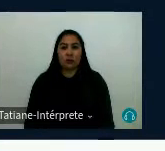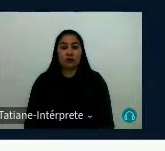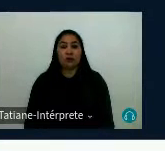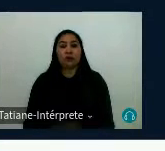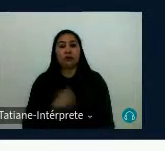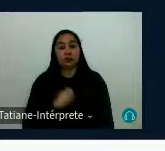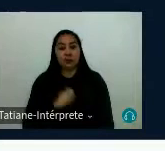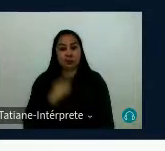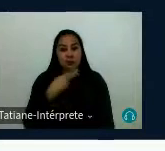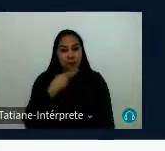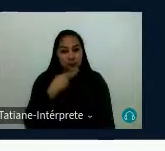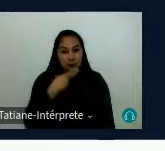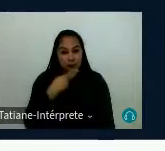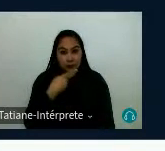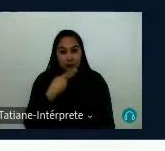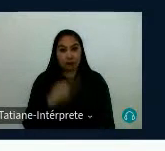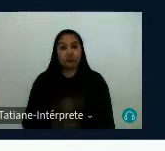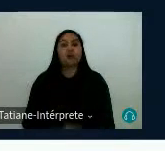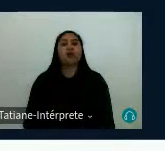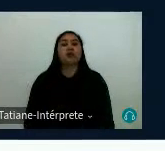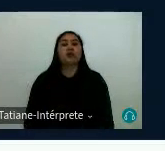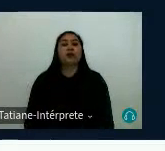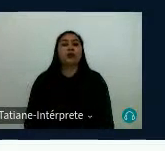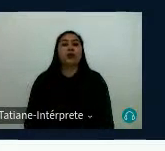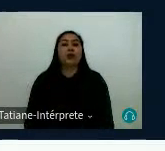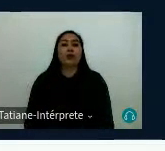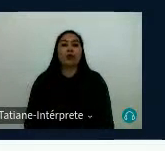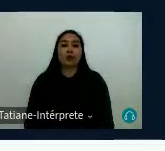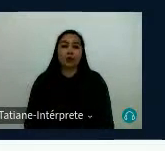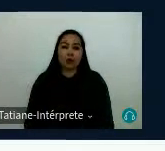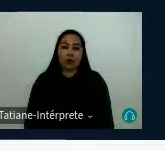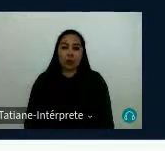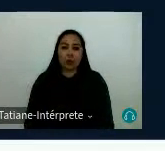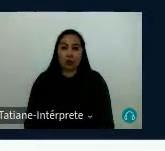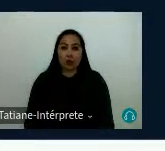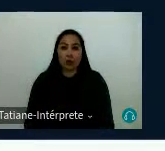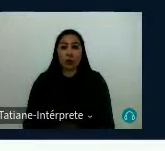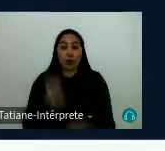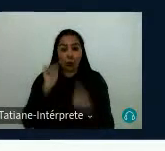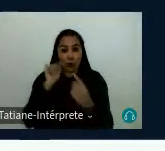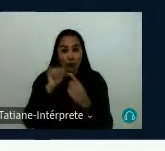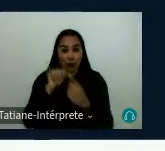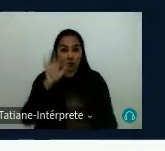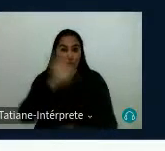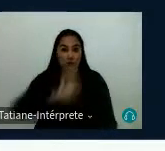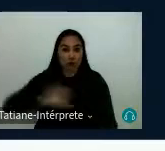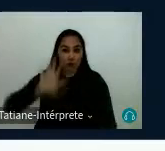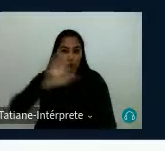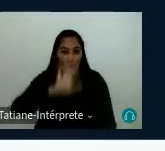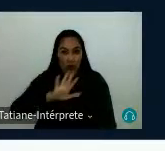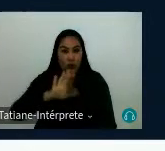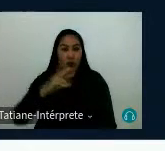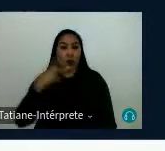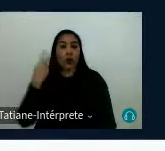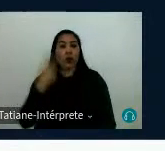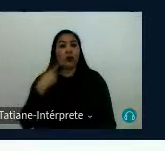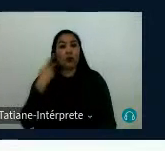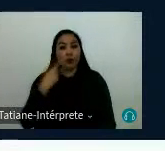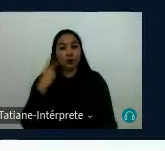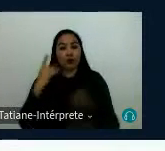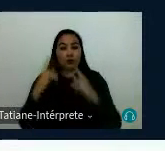falando, né, que o nosso objetivo geral da política